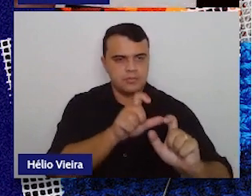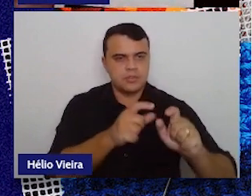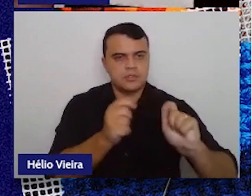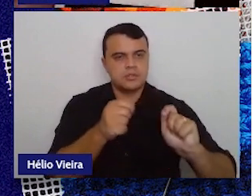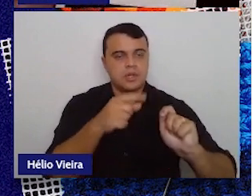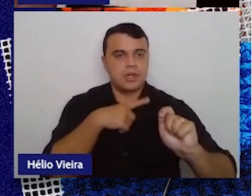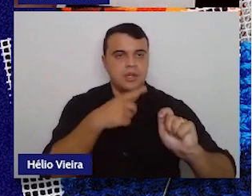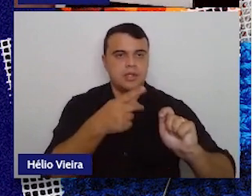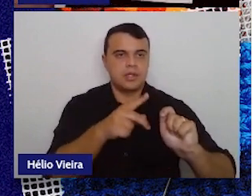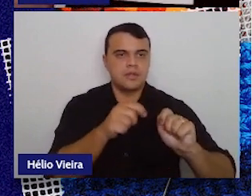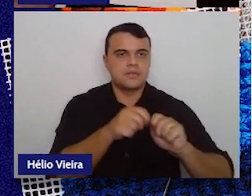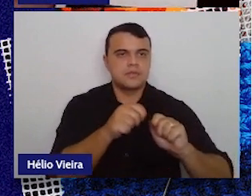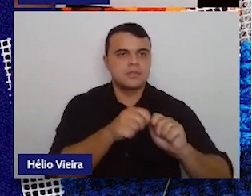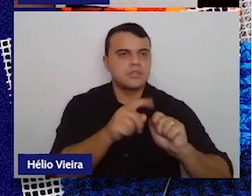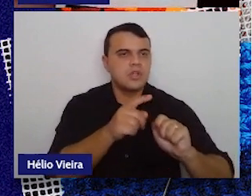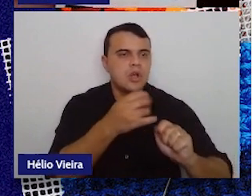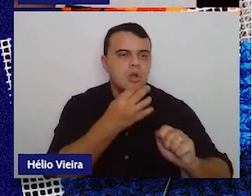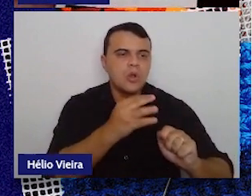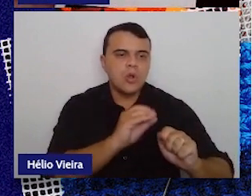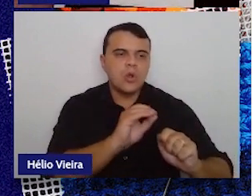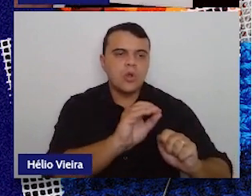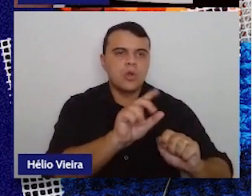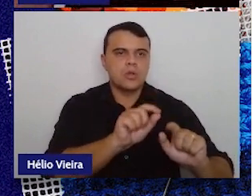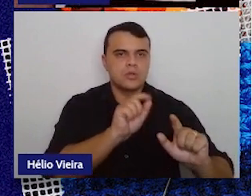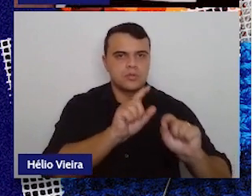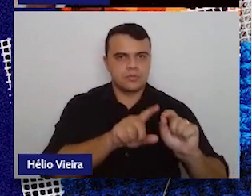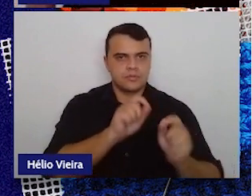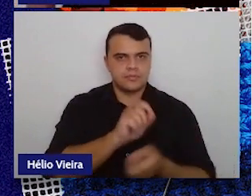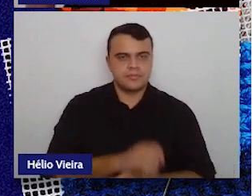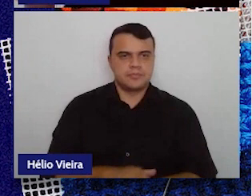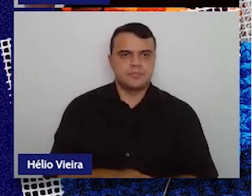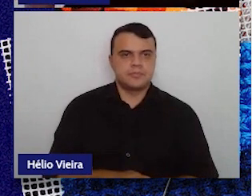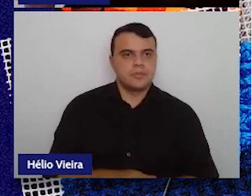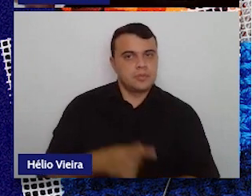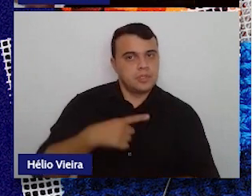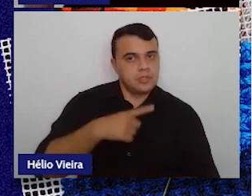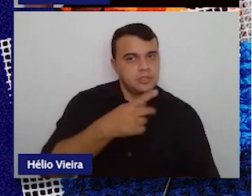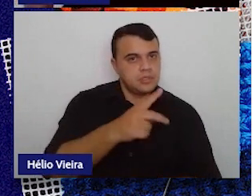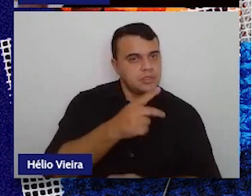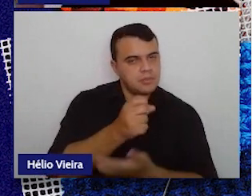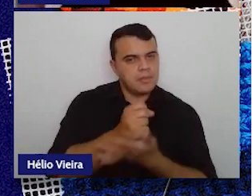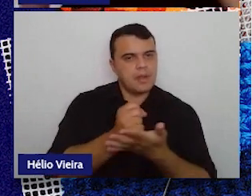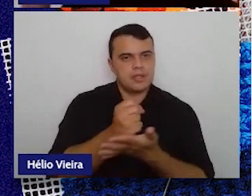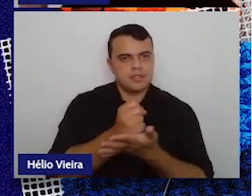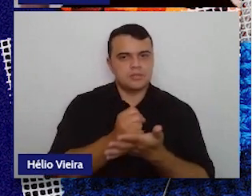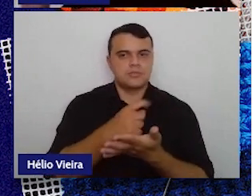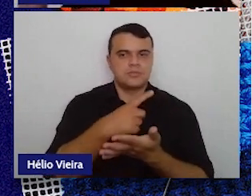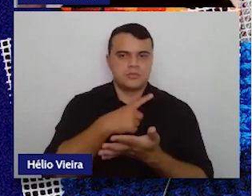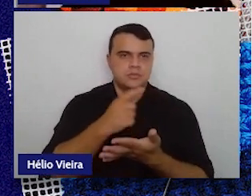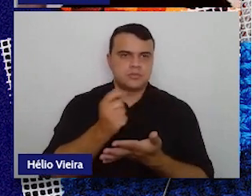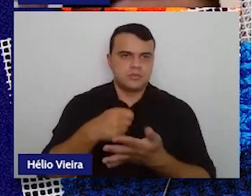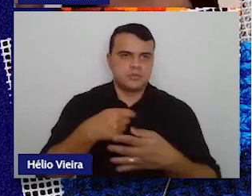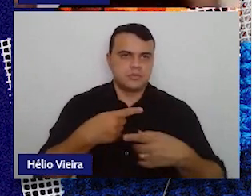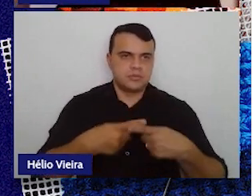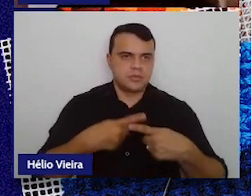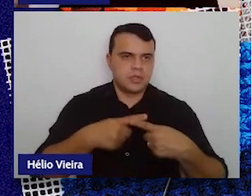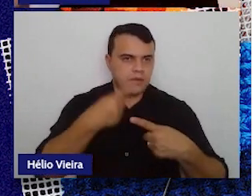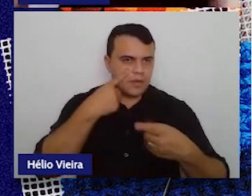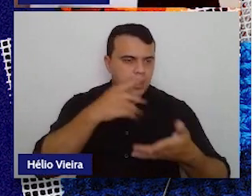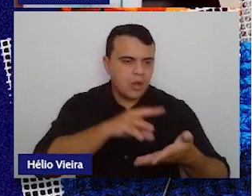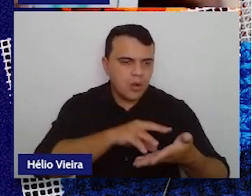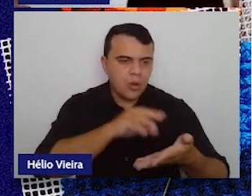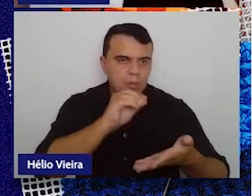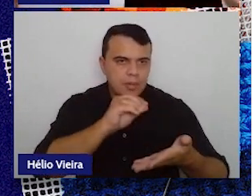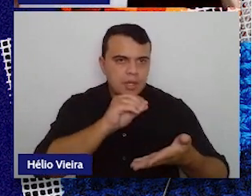colocar as cores escolhidas, e isso daqui vai ser base para a gente copiar para